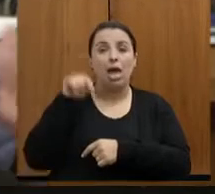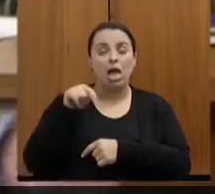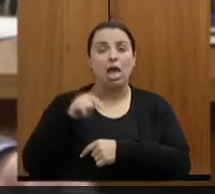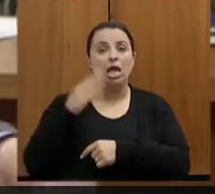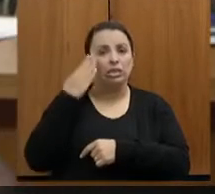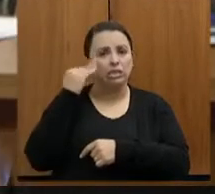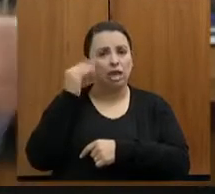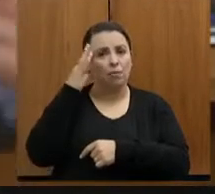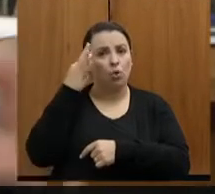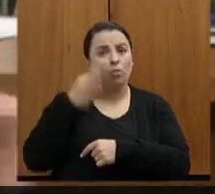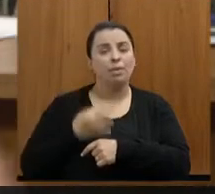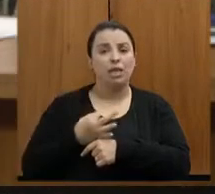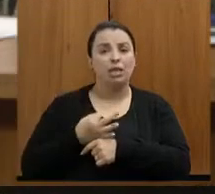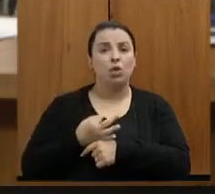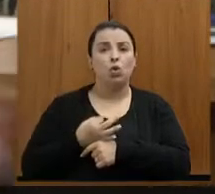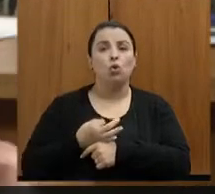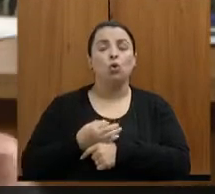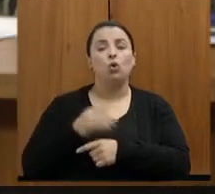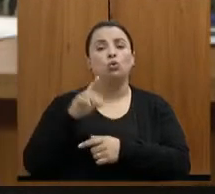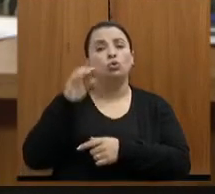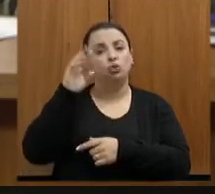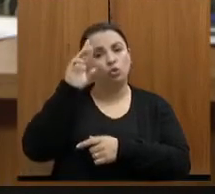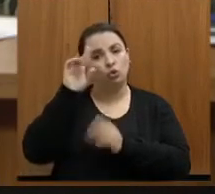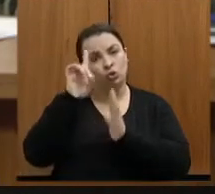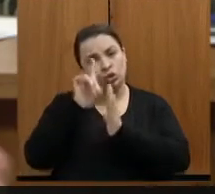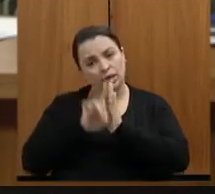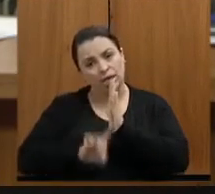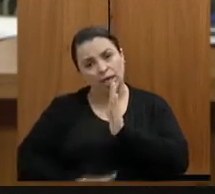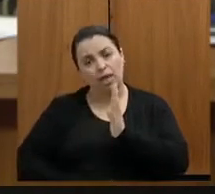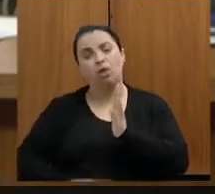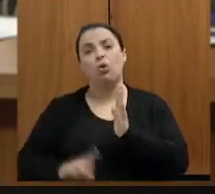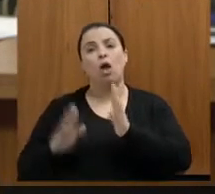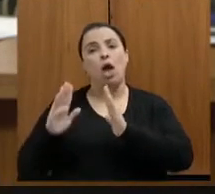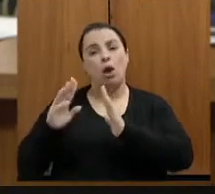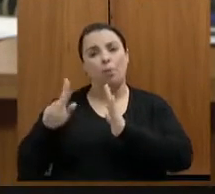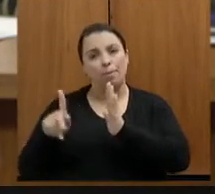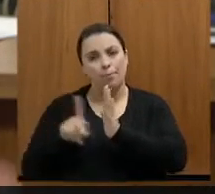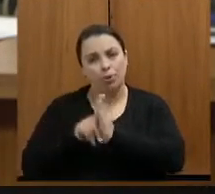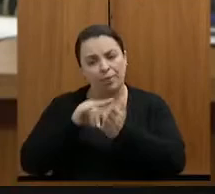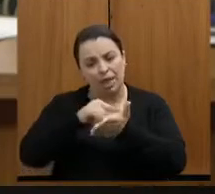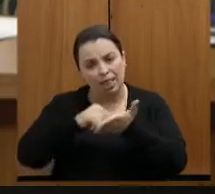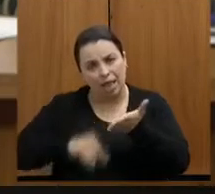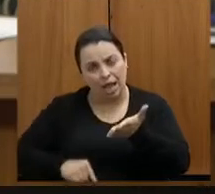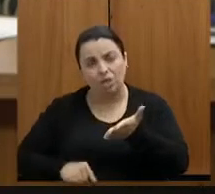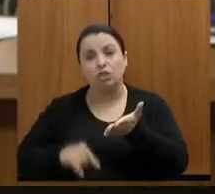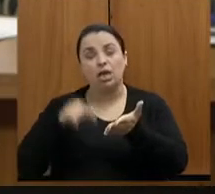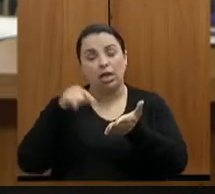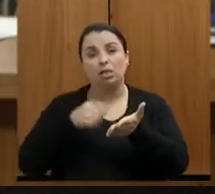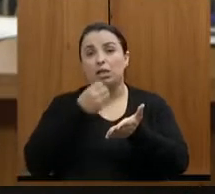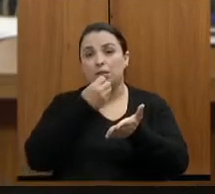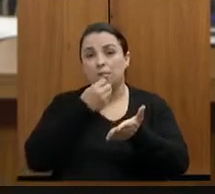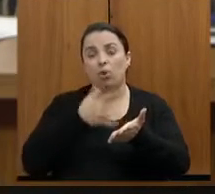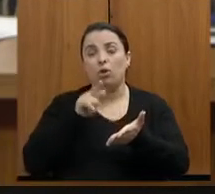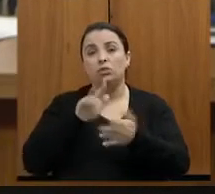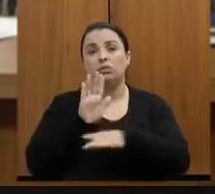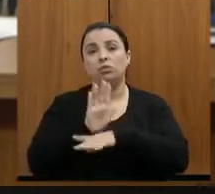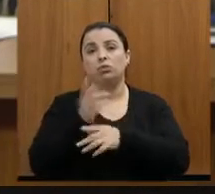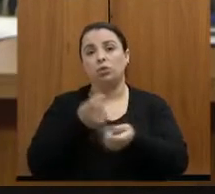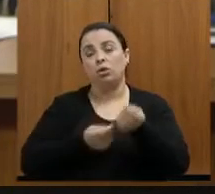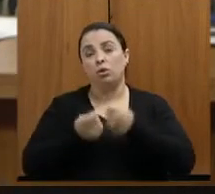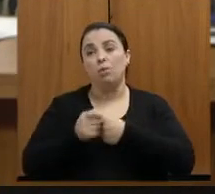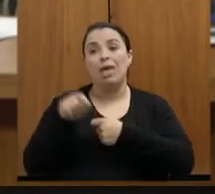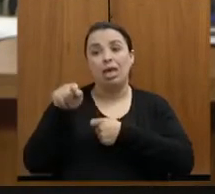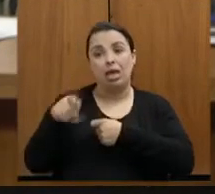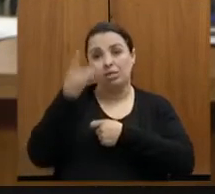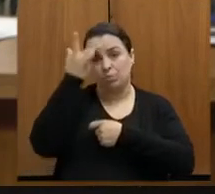famílias de baixa renda ou de alta renda, independente da classe social, nesse Estado de Minas Gerais, eles têm que ter a sua propriedade garantida